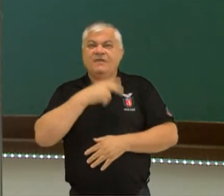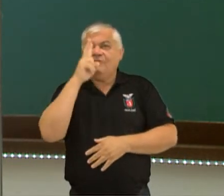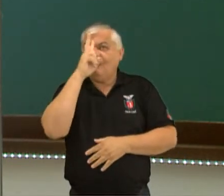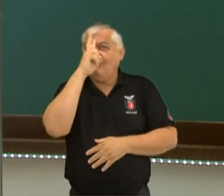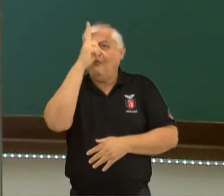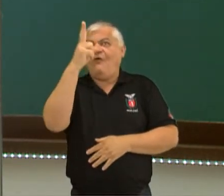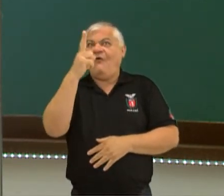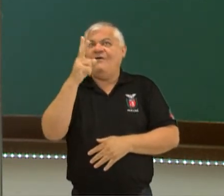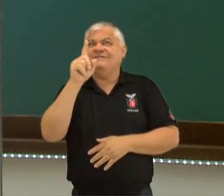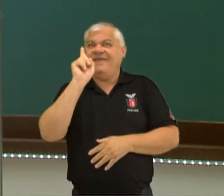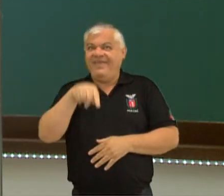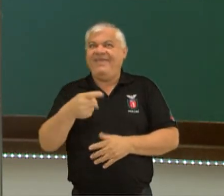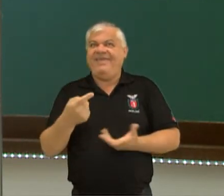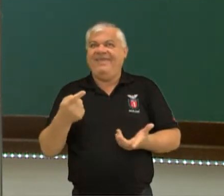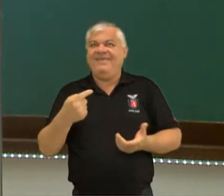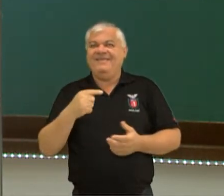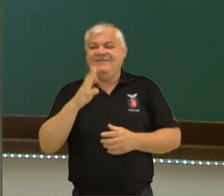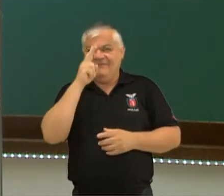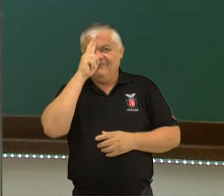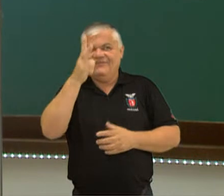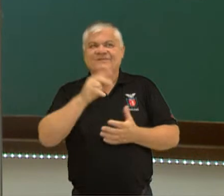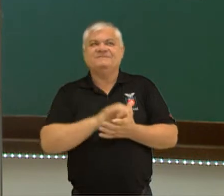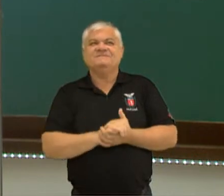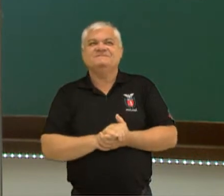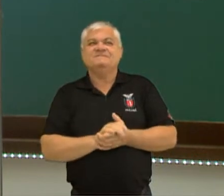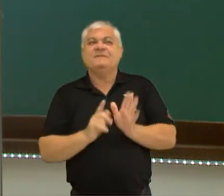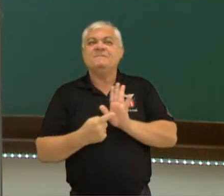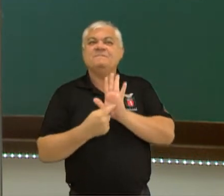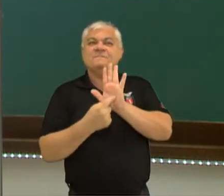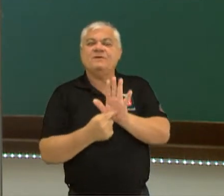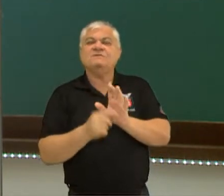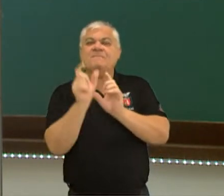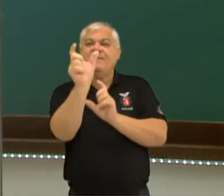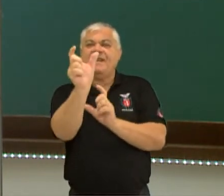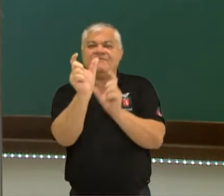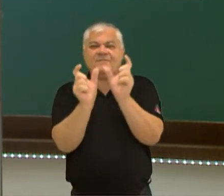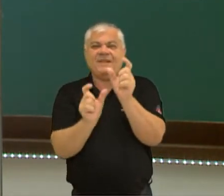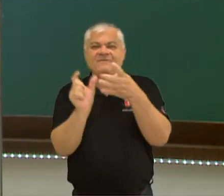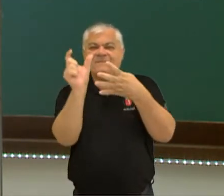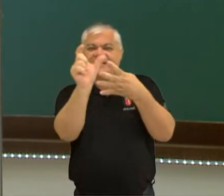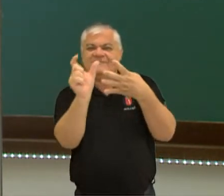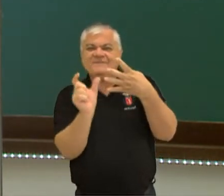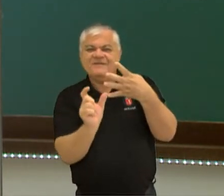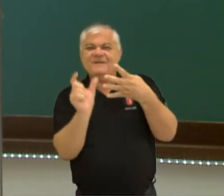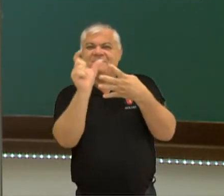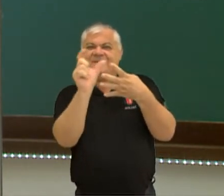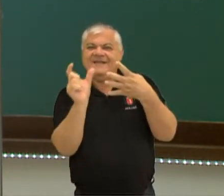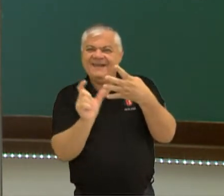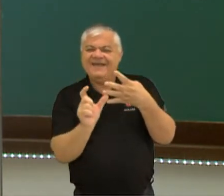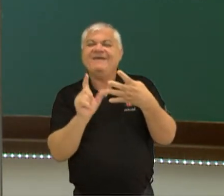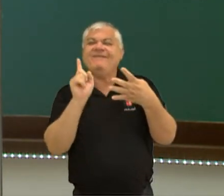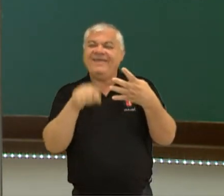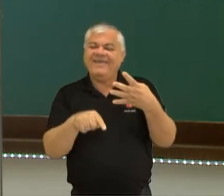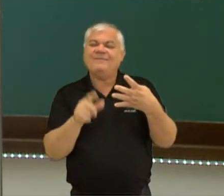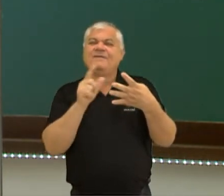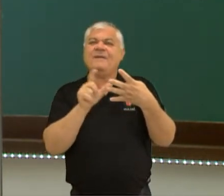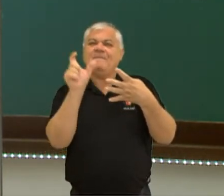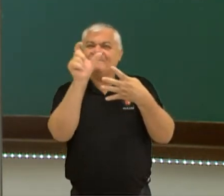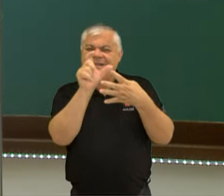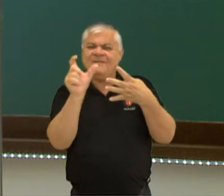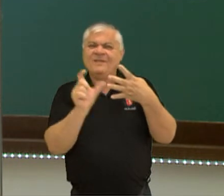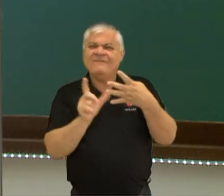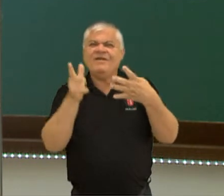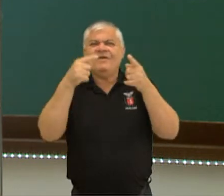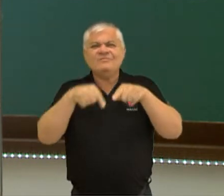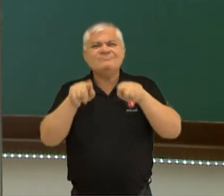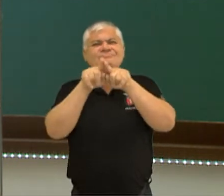sentimentos usando a linguagem figurada. Ele destaca sonoridade de palavras e frases, porque a repetição pode ocorrer.